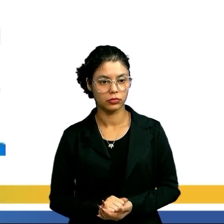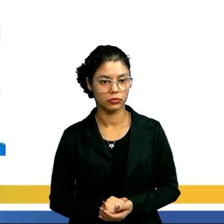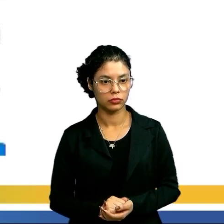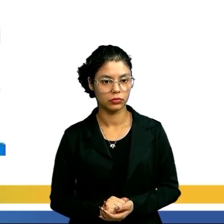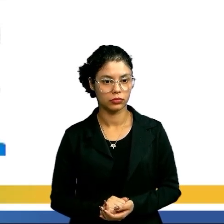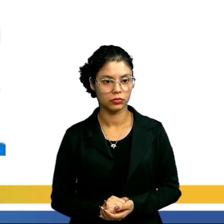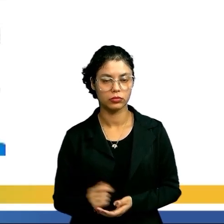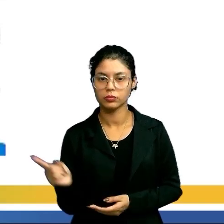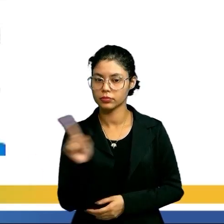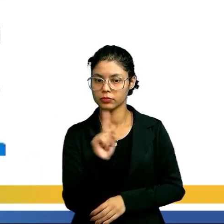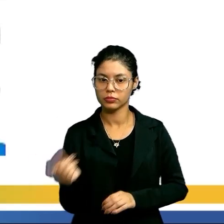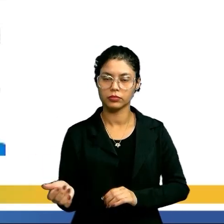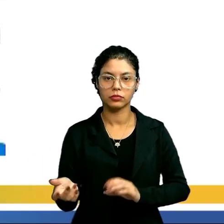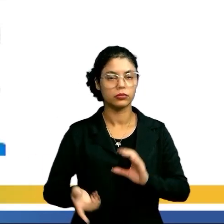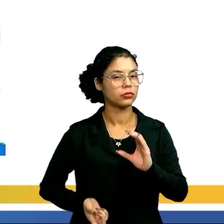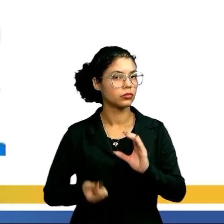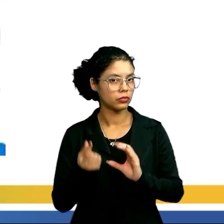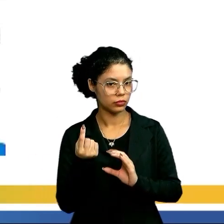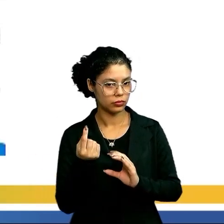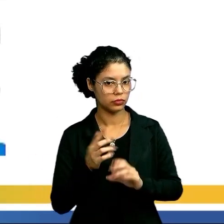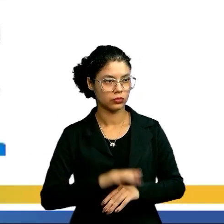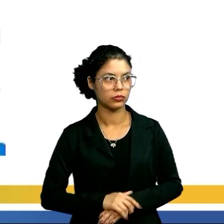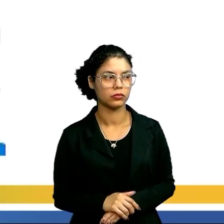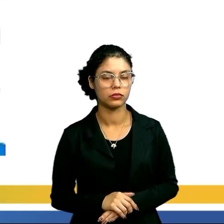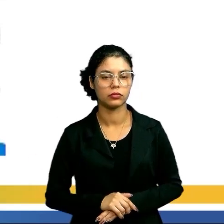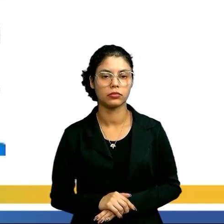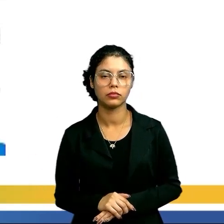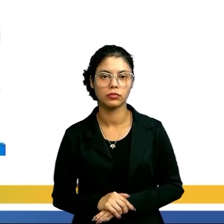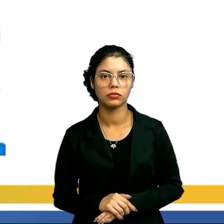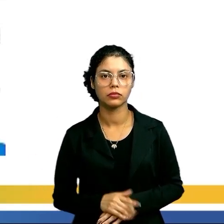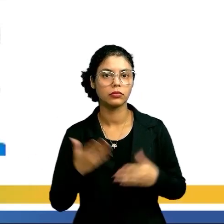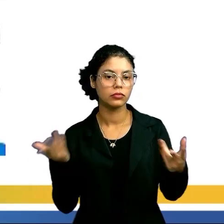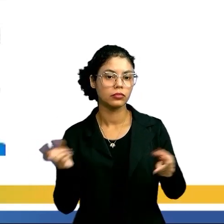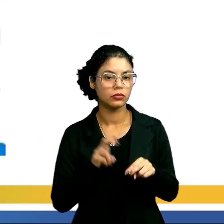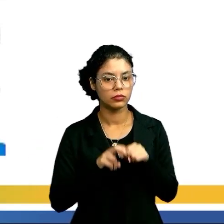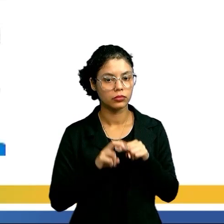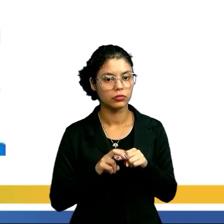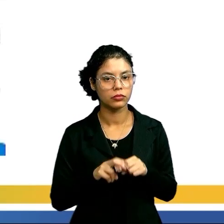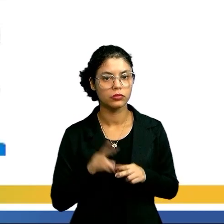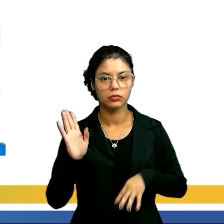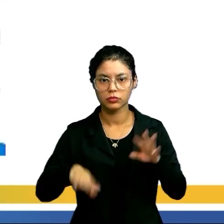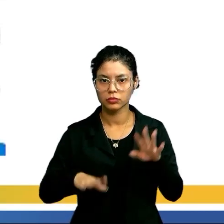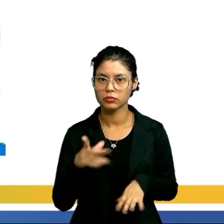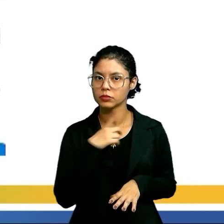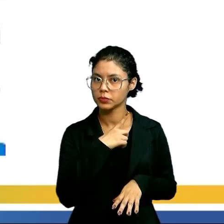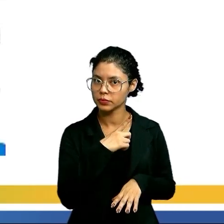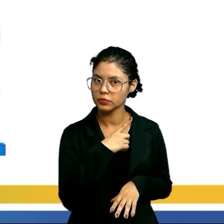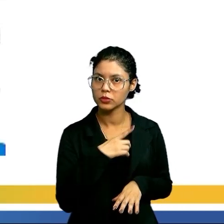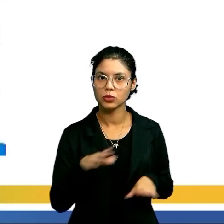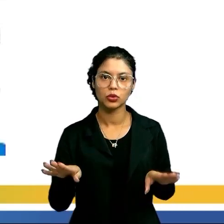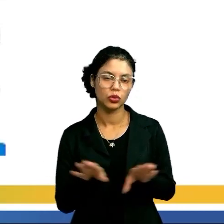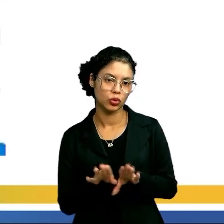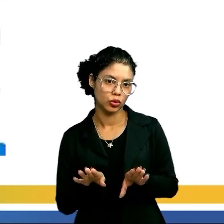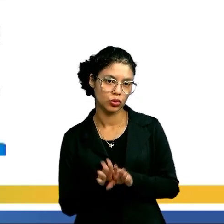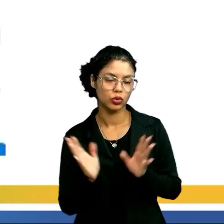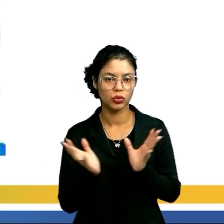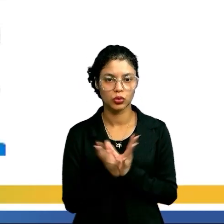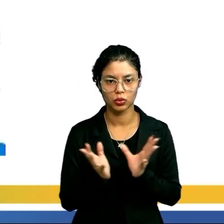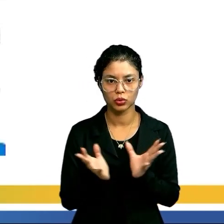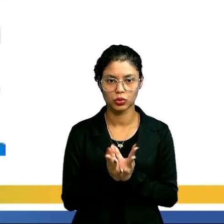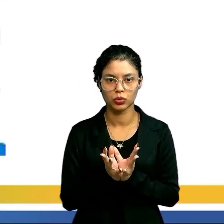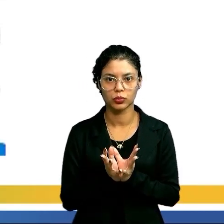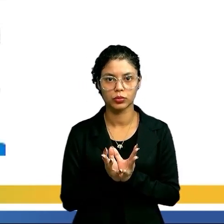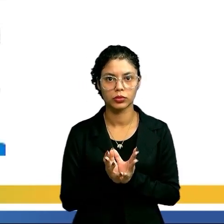uma subjetividade não capitalista. Então, por isso é que muitas vezes o capitalismo vê esses grupos que tentam